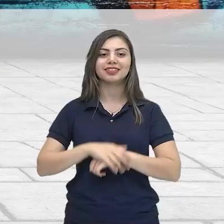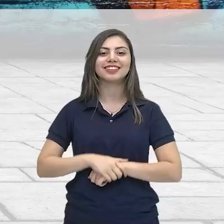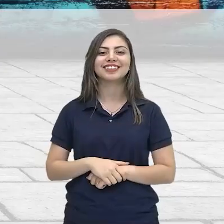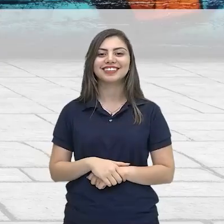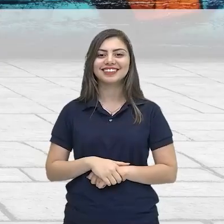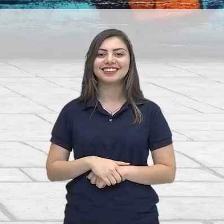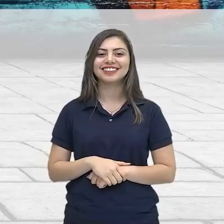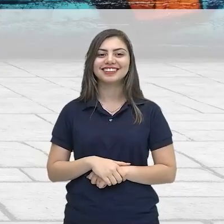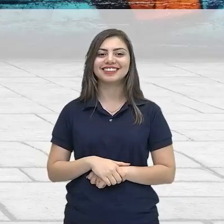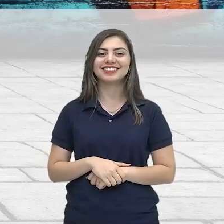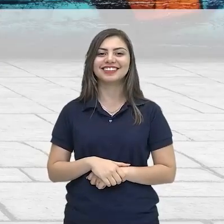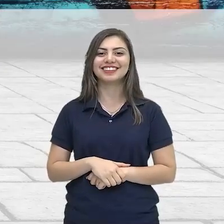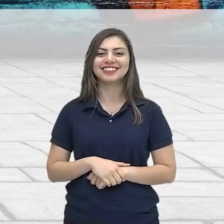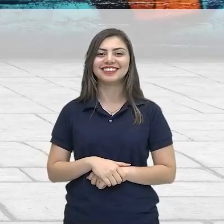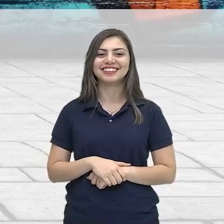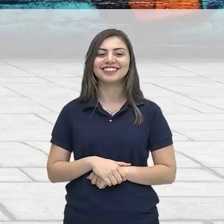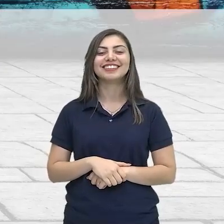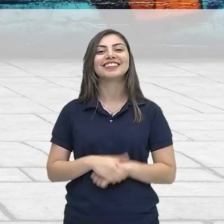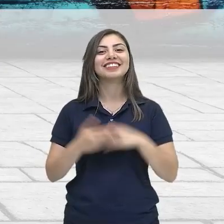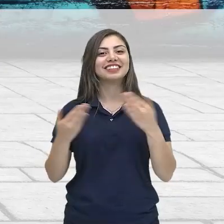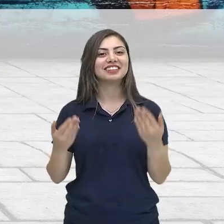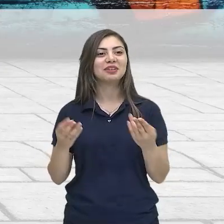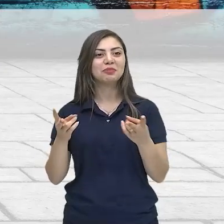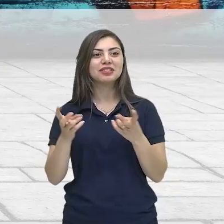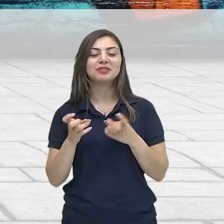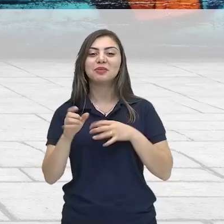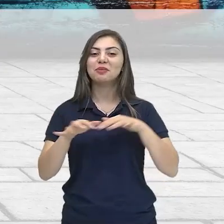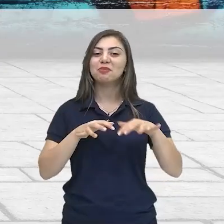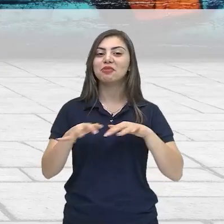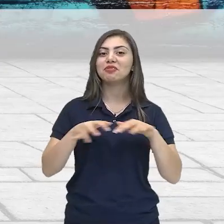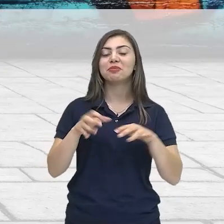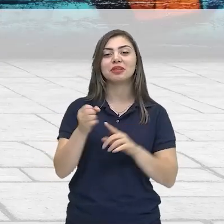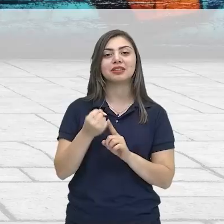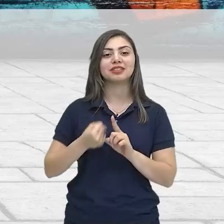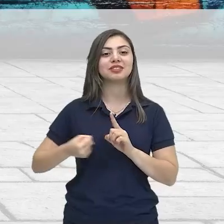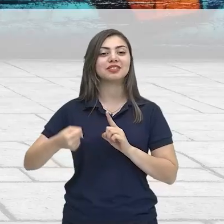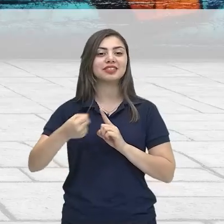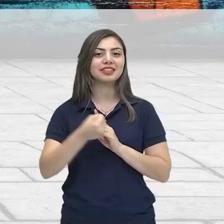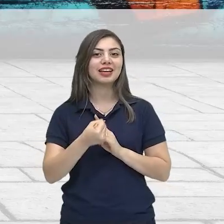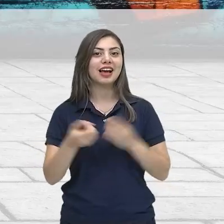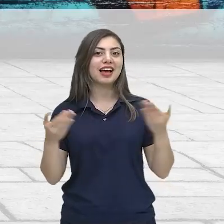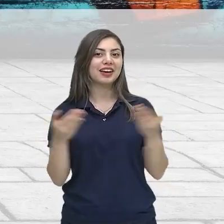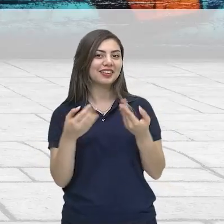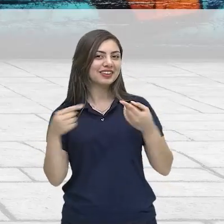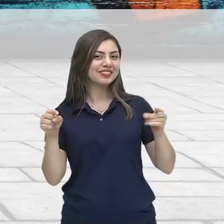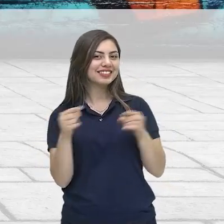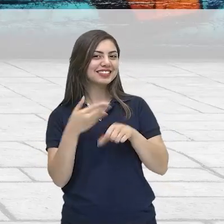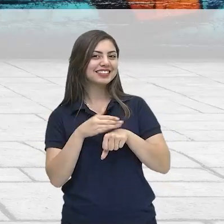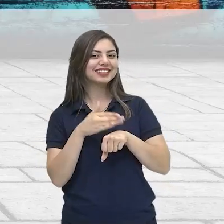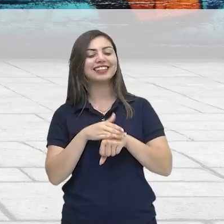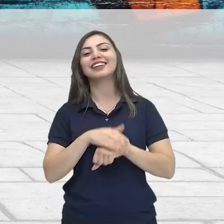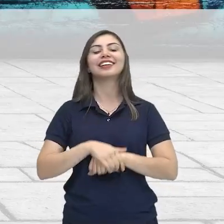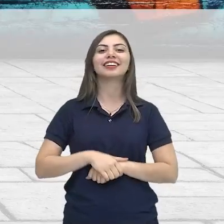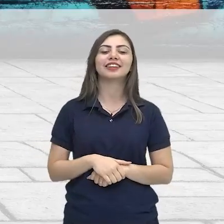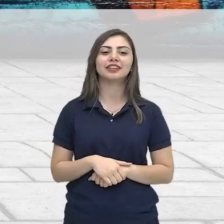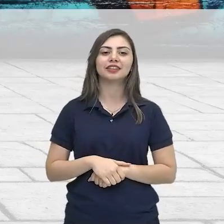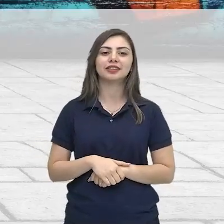Mas em si, a base de movimentos sociais são esses. Vamos com música? Perfeito, bora lá.